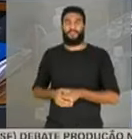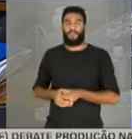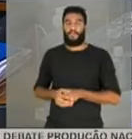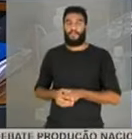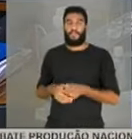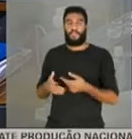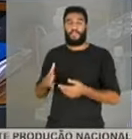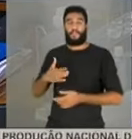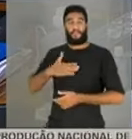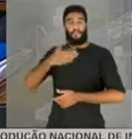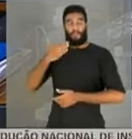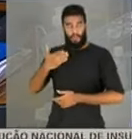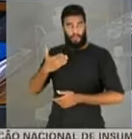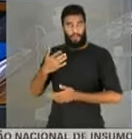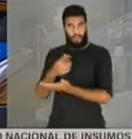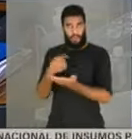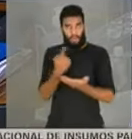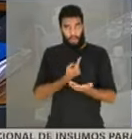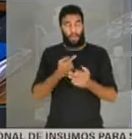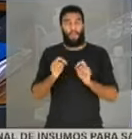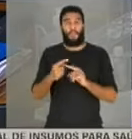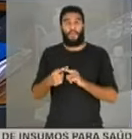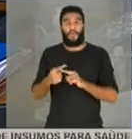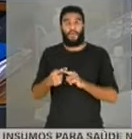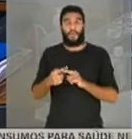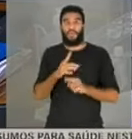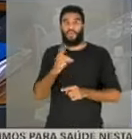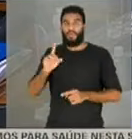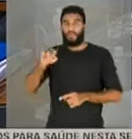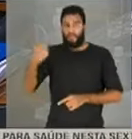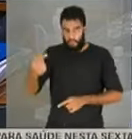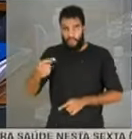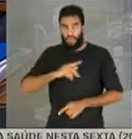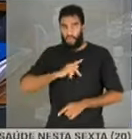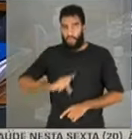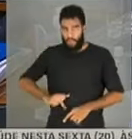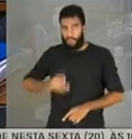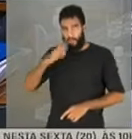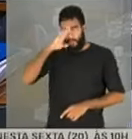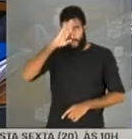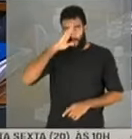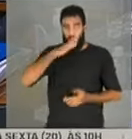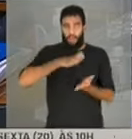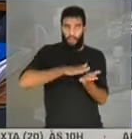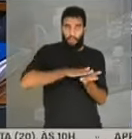a surpresa, o espanto que causa para nós, é porque no dia seguinte há uma carta do presidente da República ao primeiro-ministro da Índia,